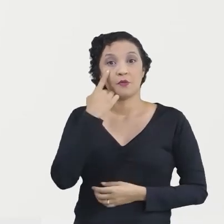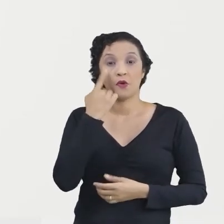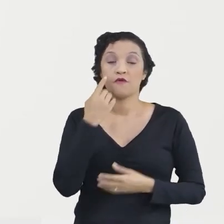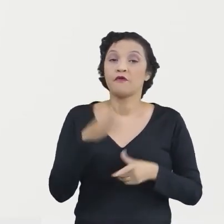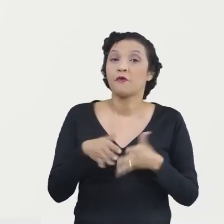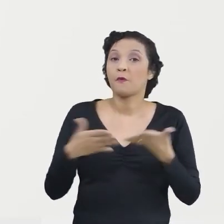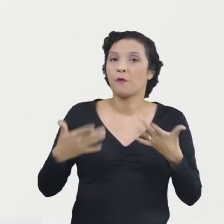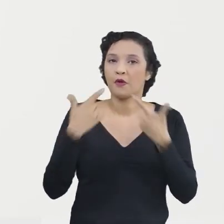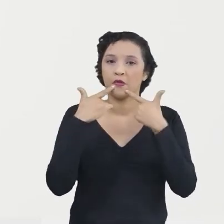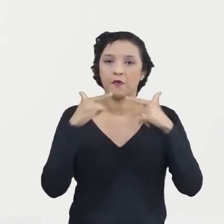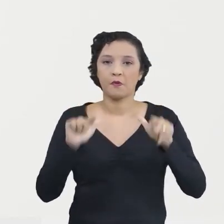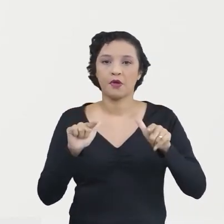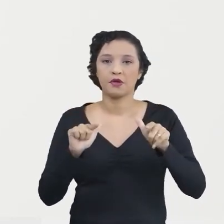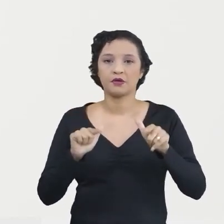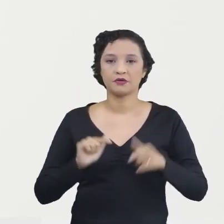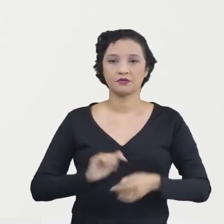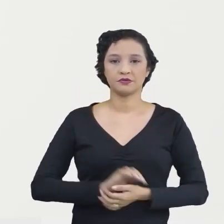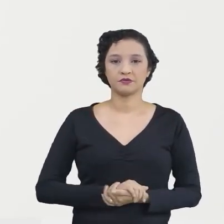linguagem?